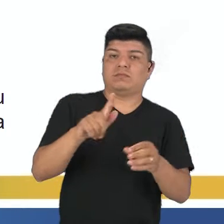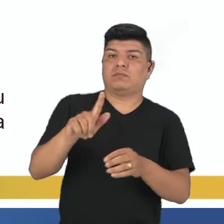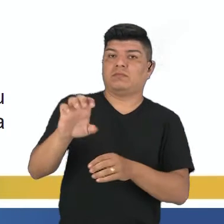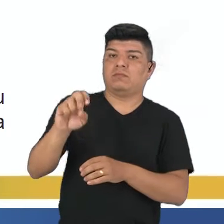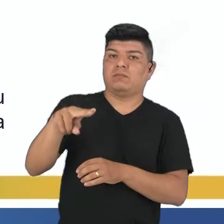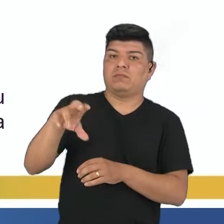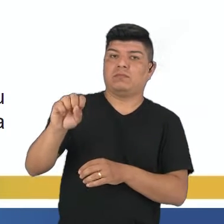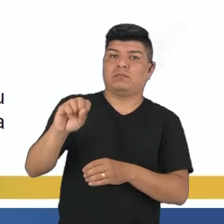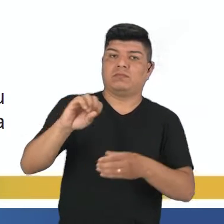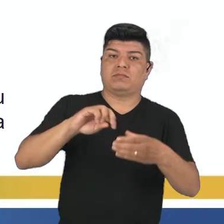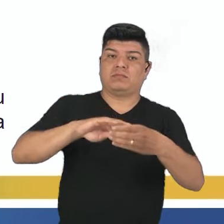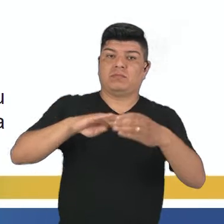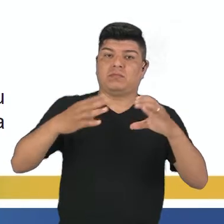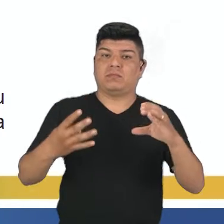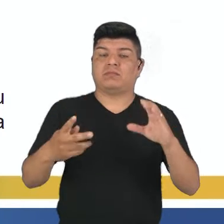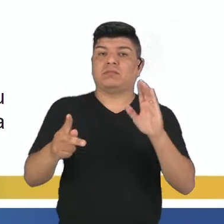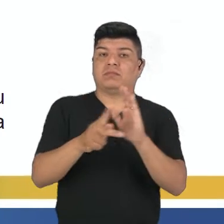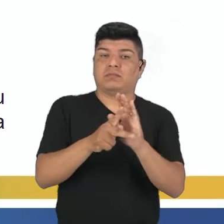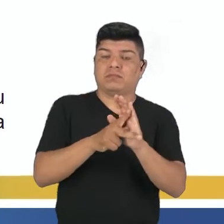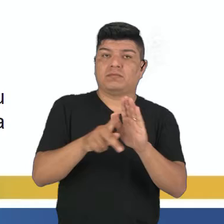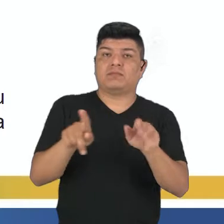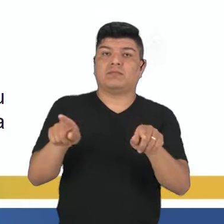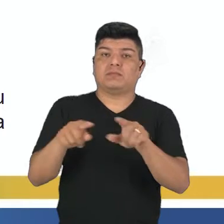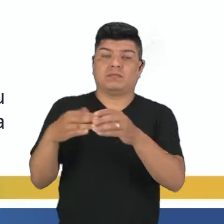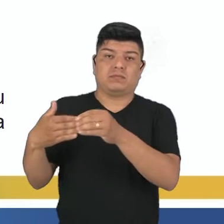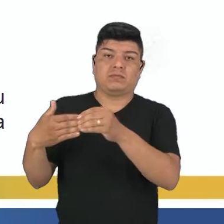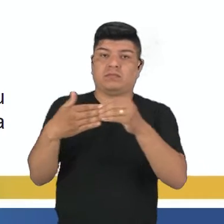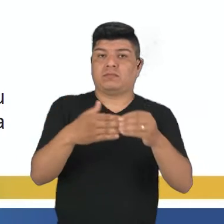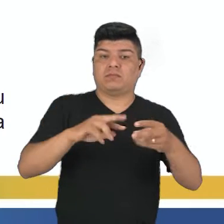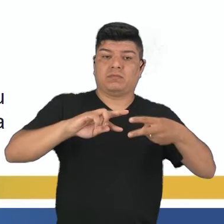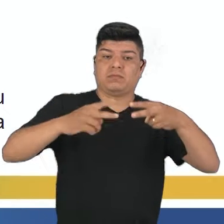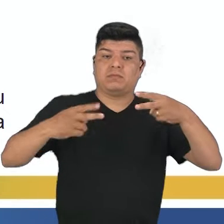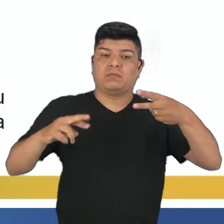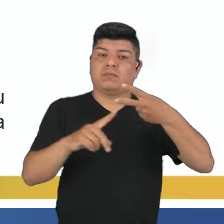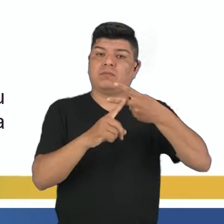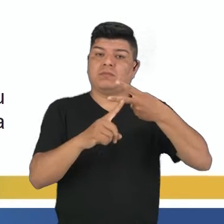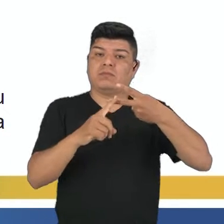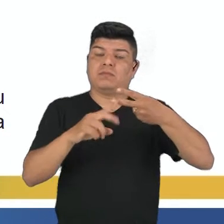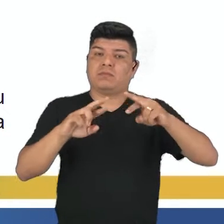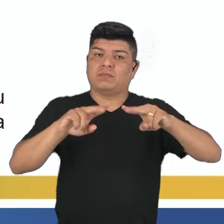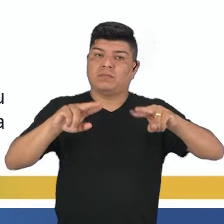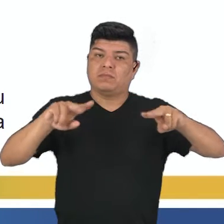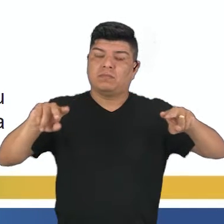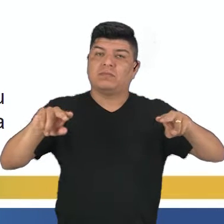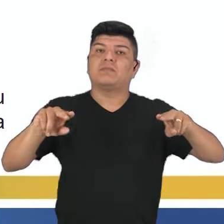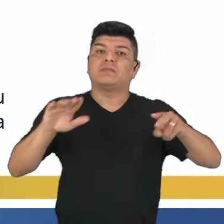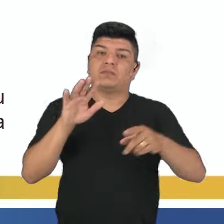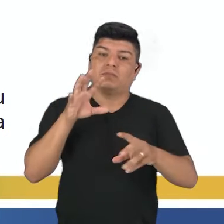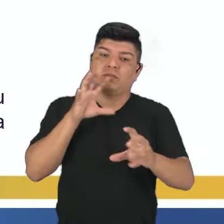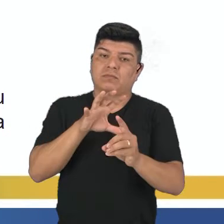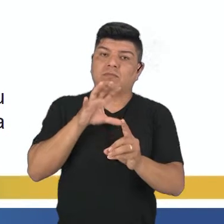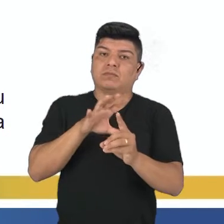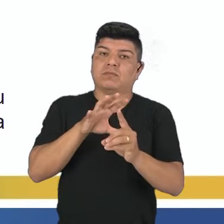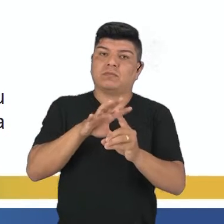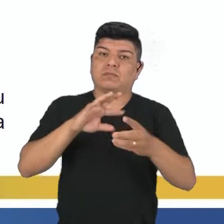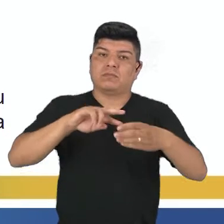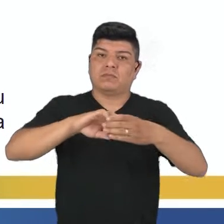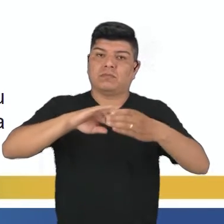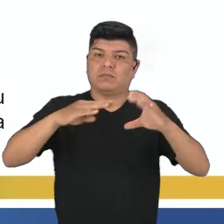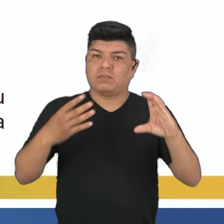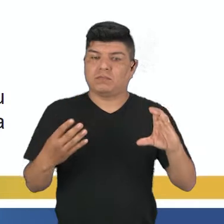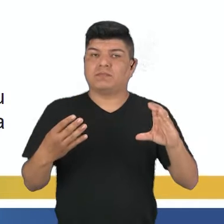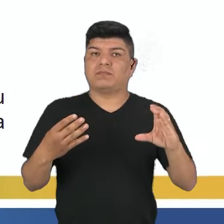mesmas características e também pode trazer alelos diferentes que influenciam essas características. Nós vamos saber o que são